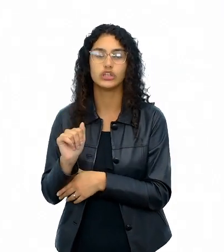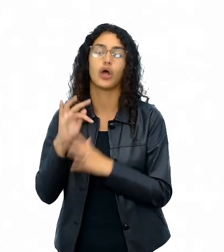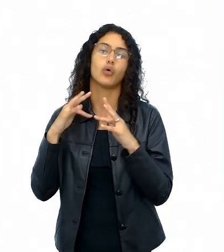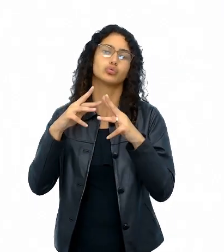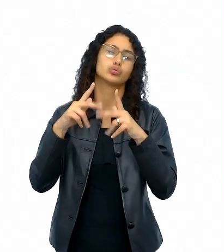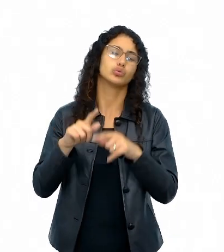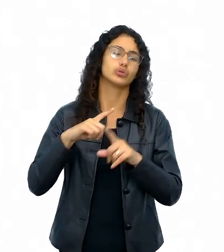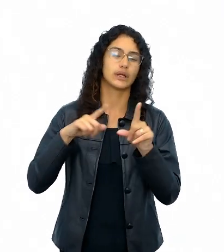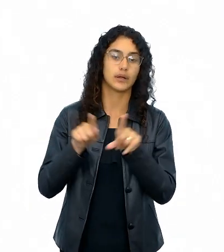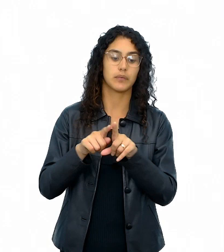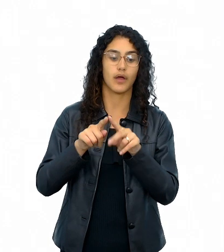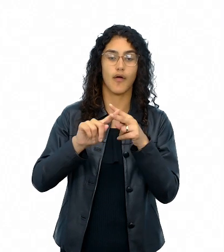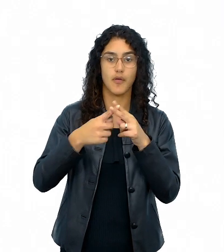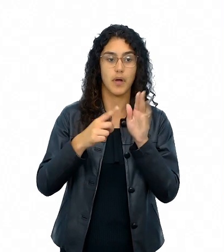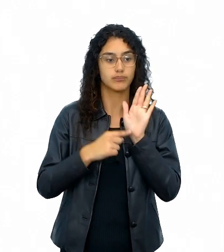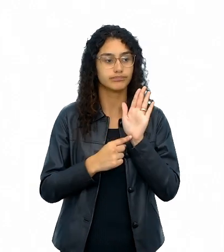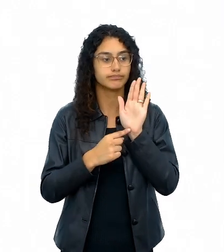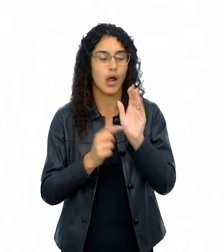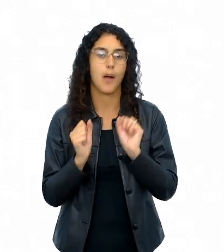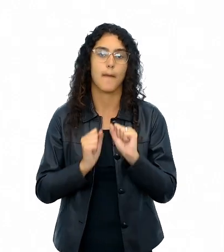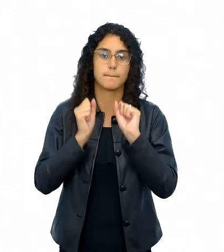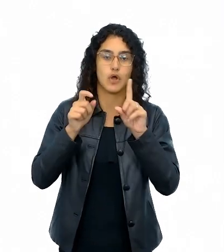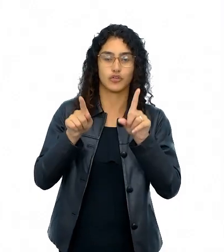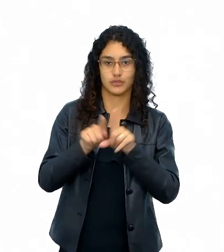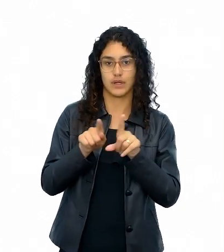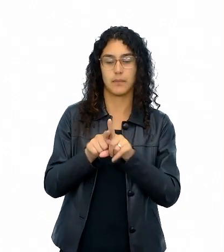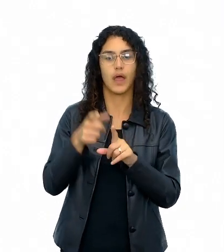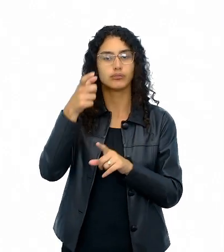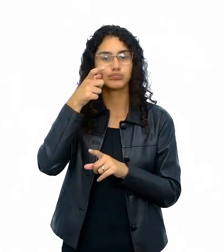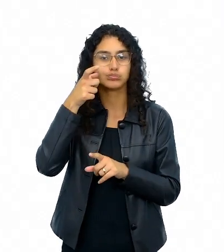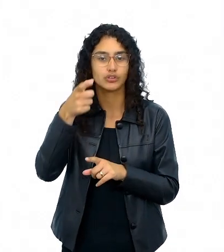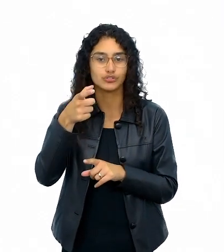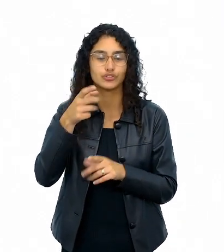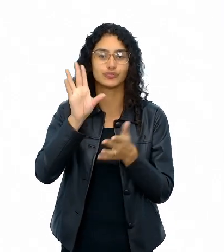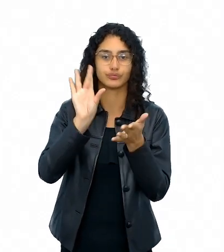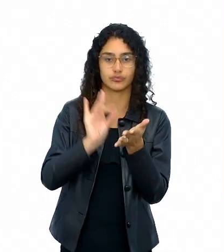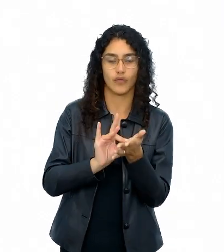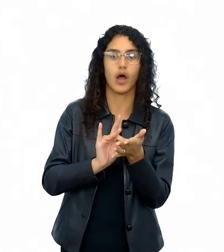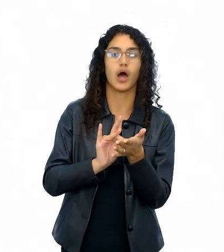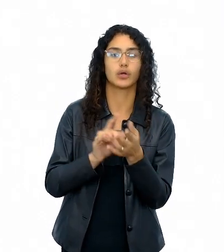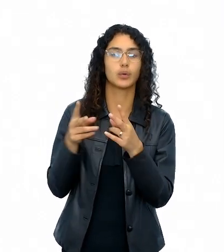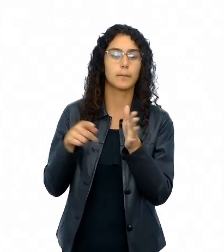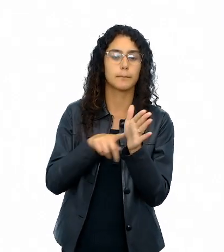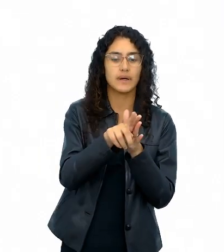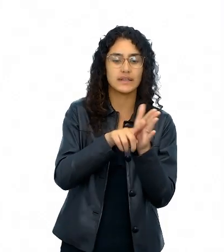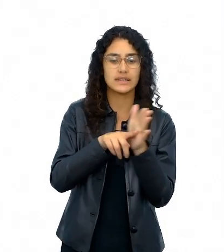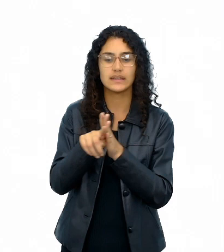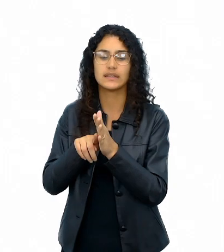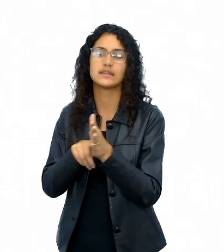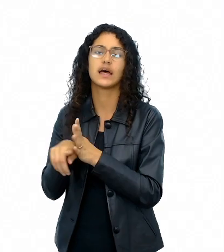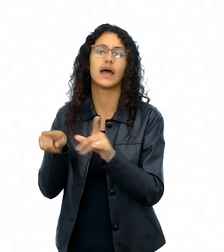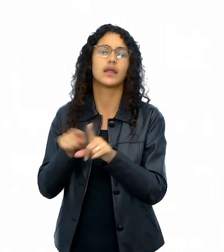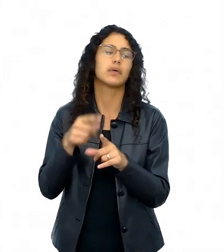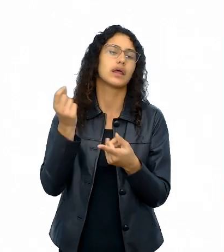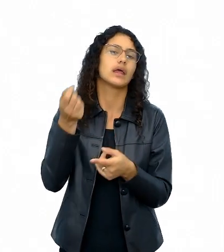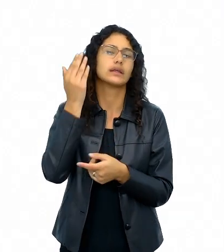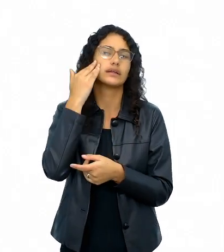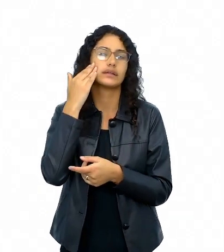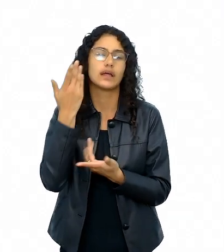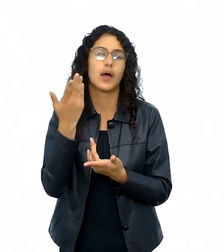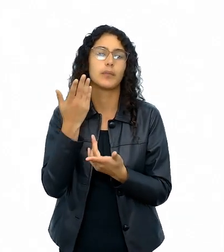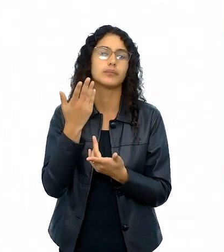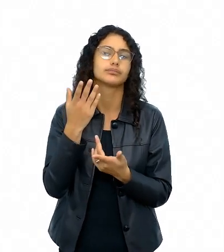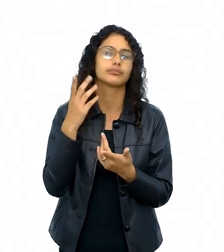aí ferramentas, são recursos que vocês poderão assistir, pesquisar e, quem sabe, aí também